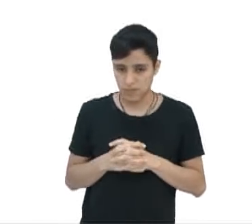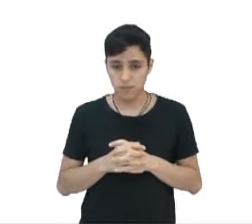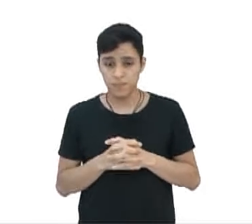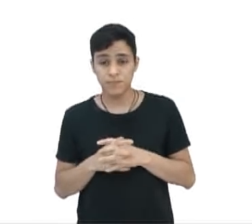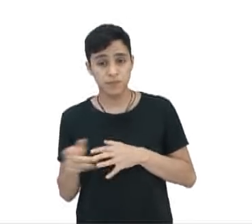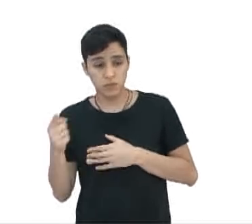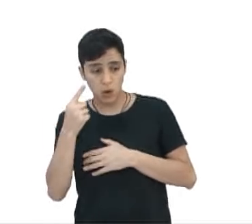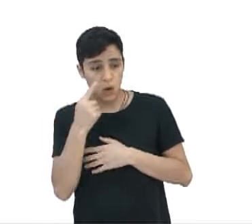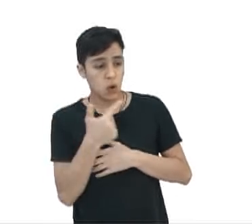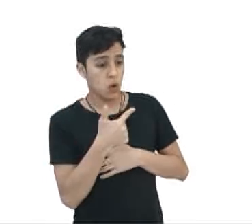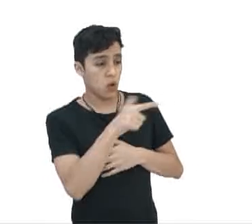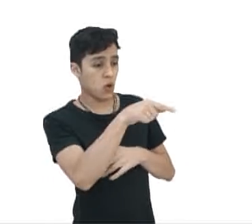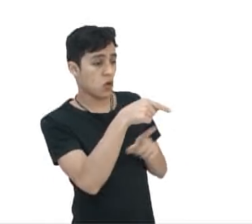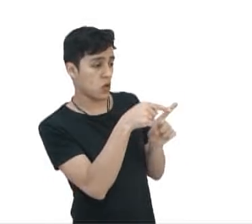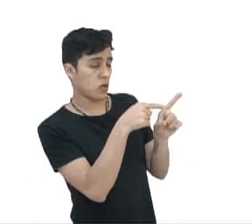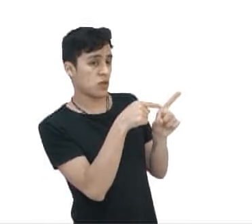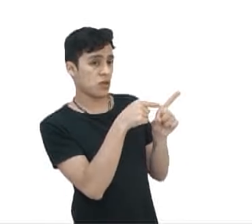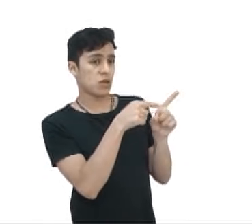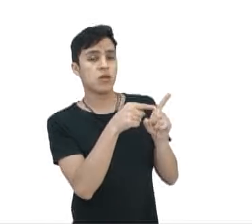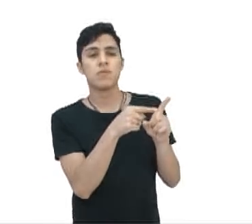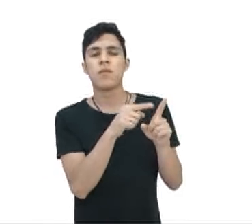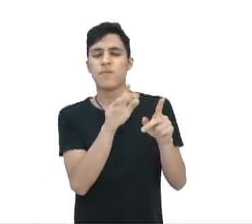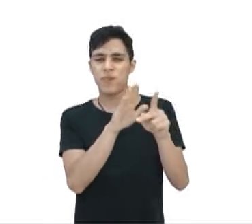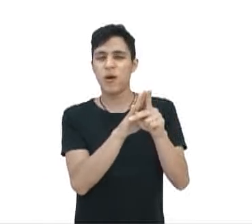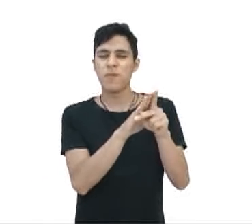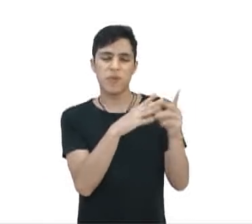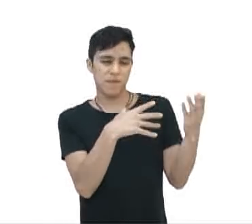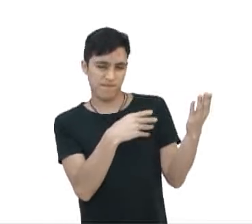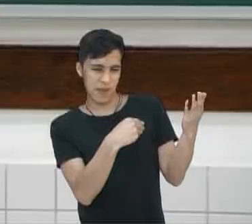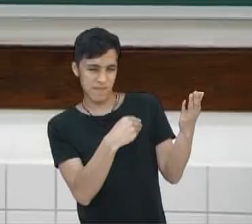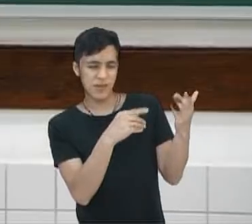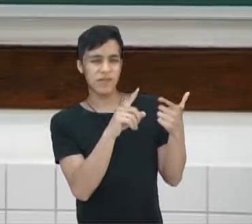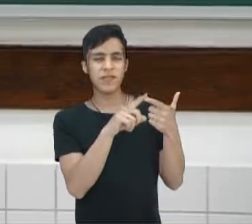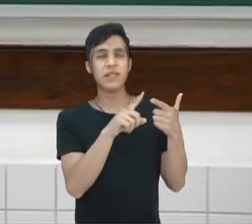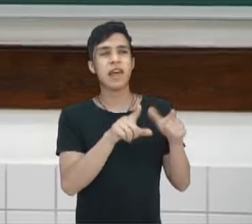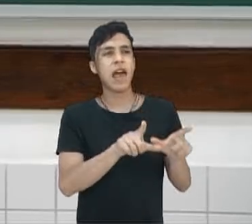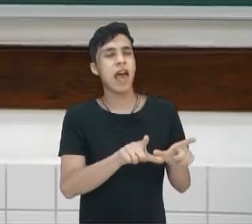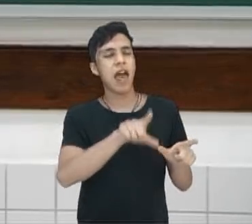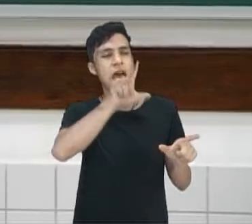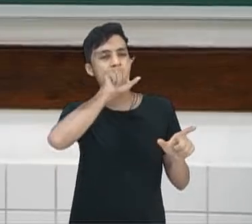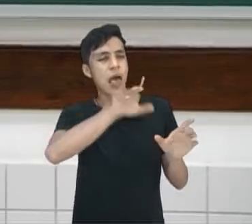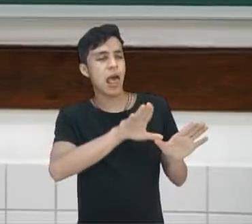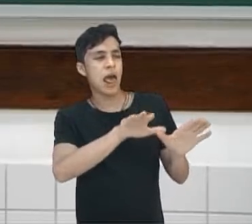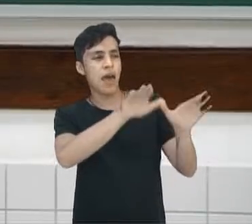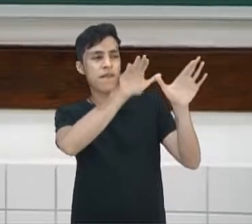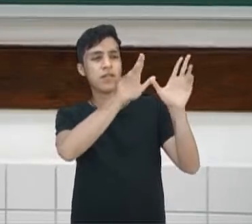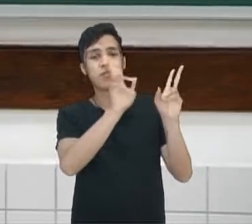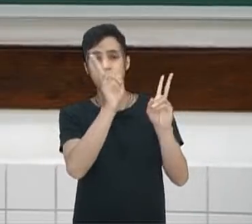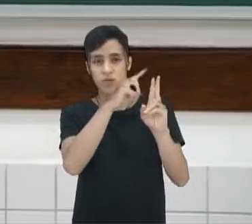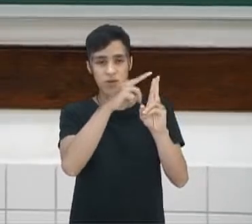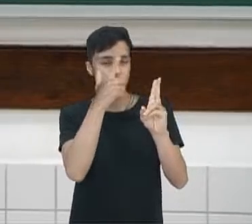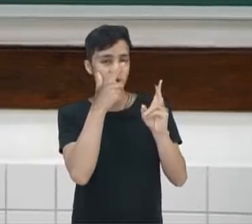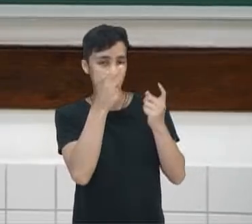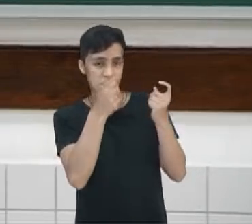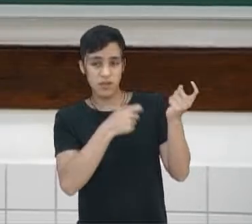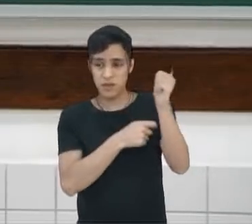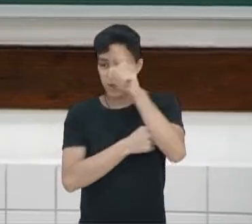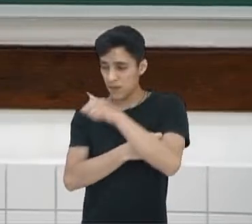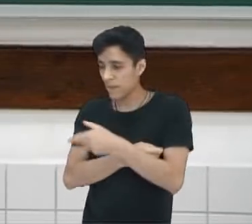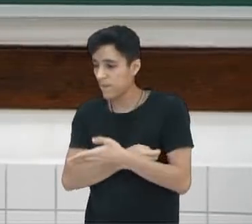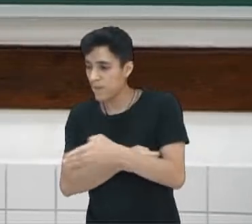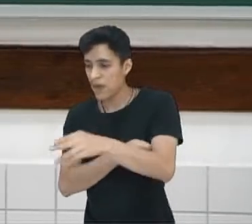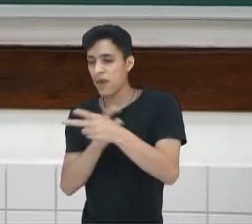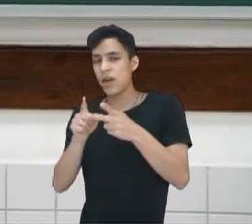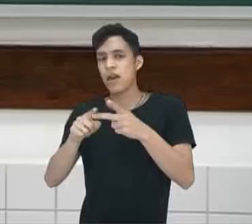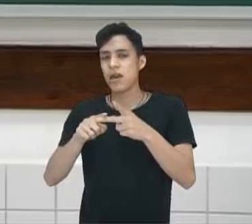outros mamíferos e também as aves, tá? Conseguem fazer isso, apenas mamíferos e aves. Répteis,